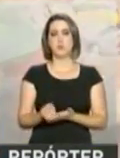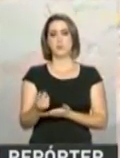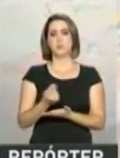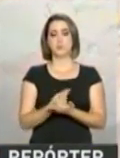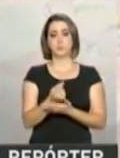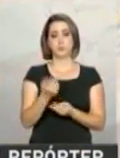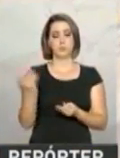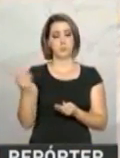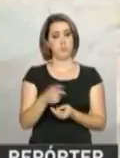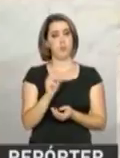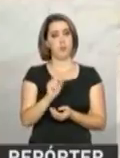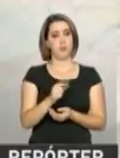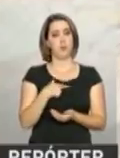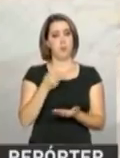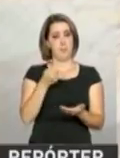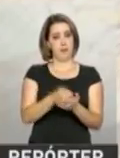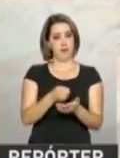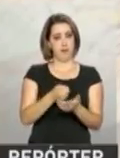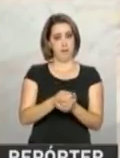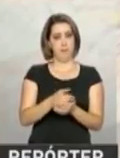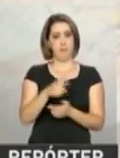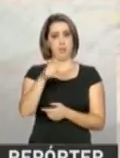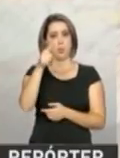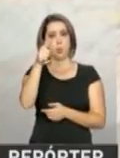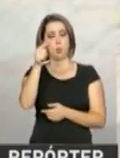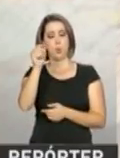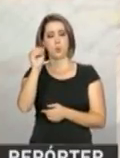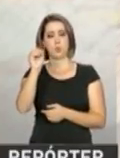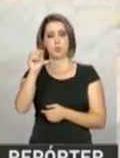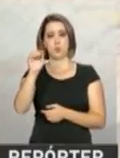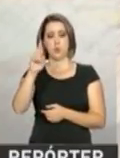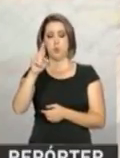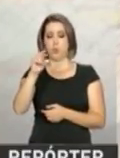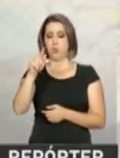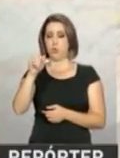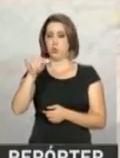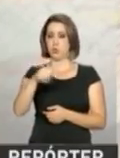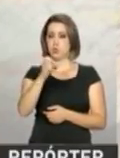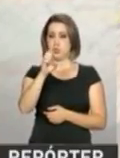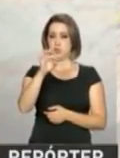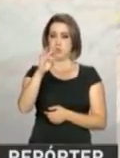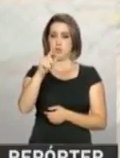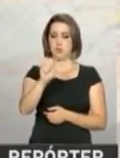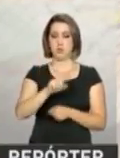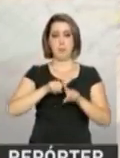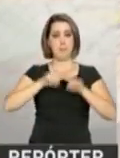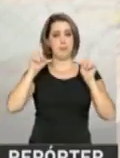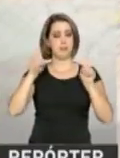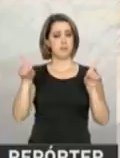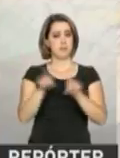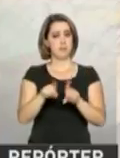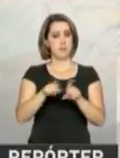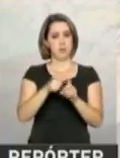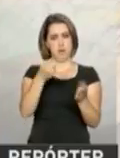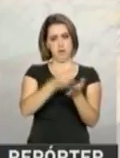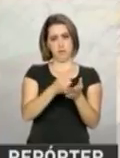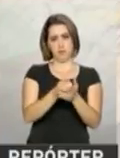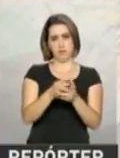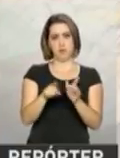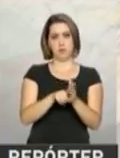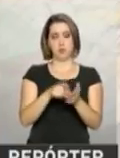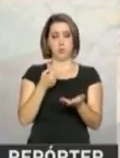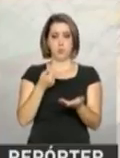passa a ser considerado gorjeta não só o que é pago espontaneamente pelos clientes mas também o que foi cobrado